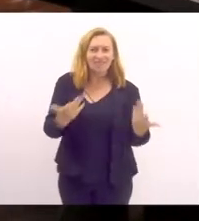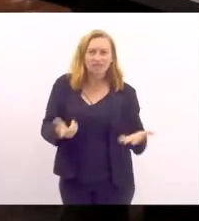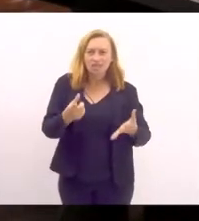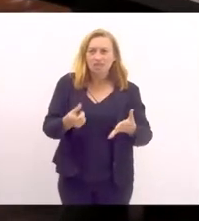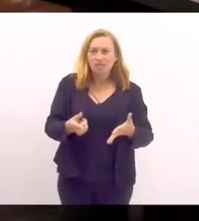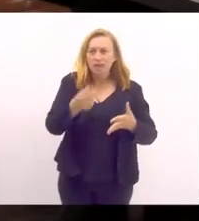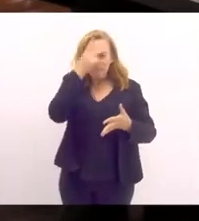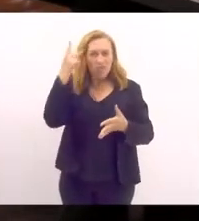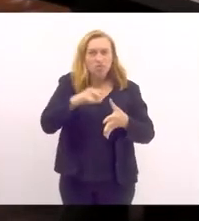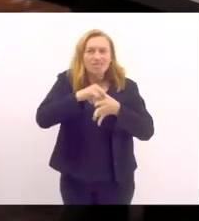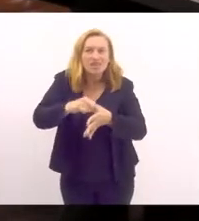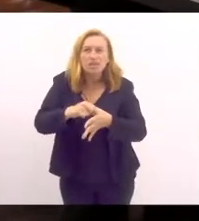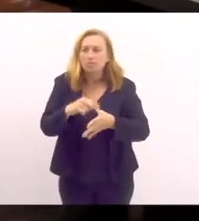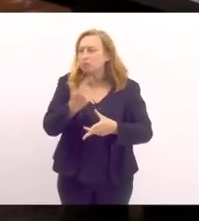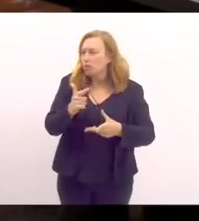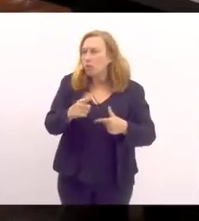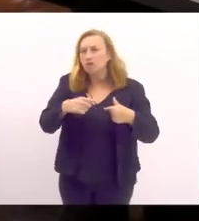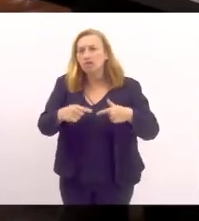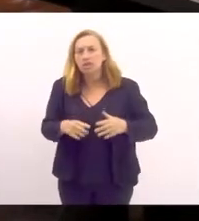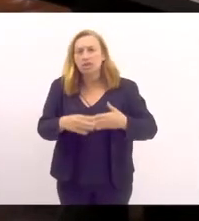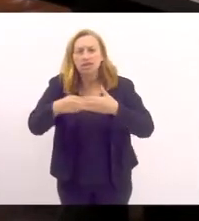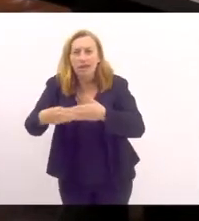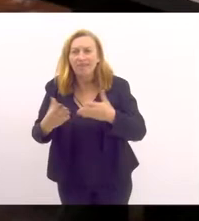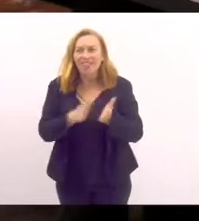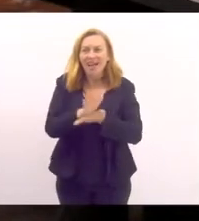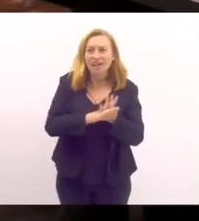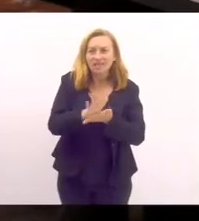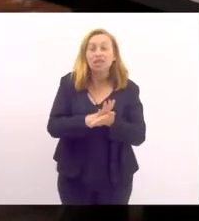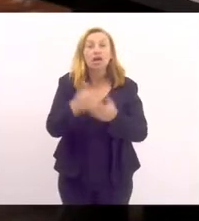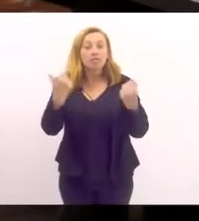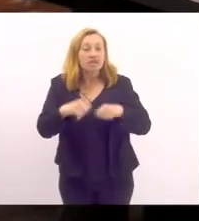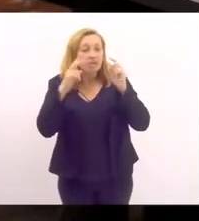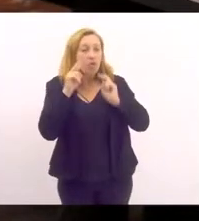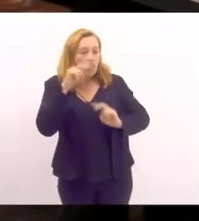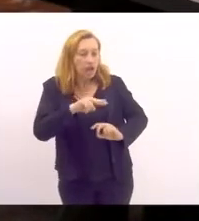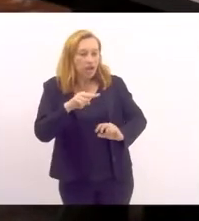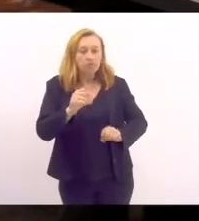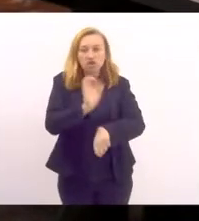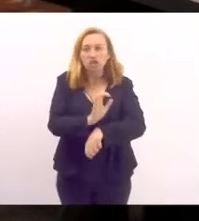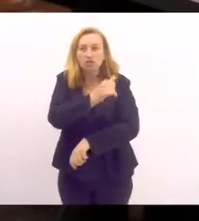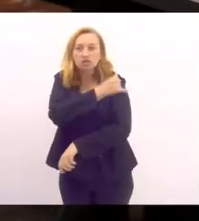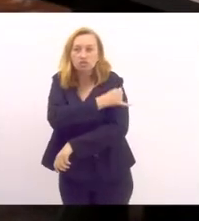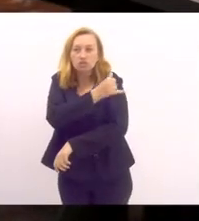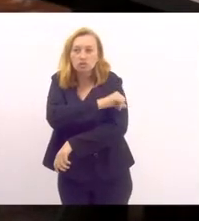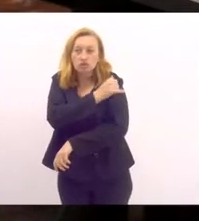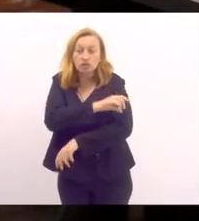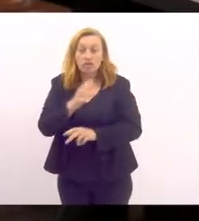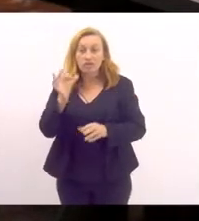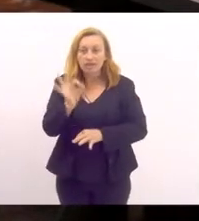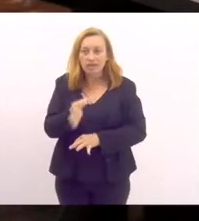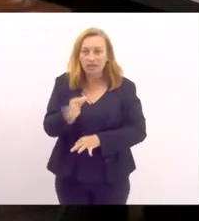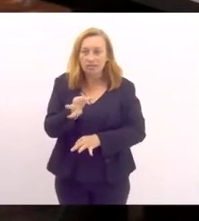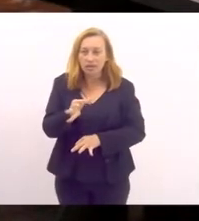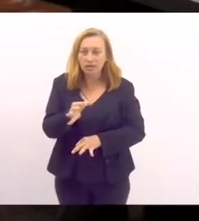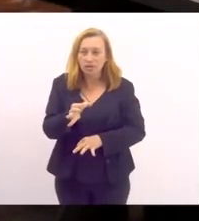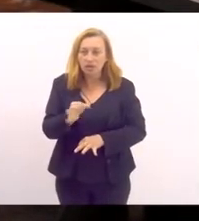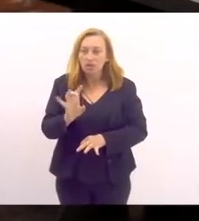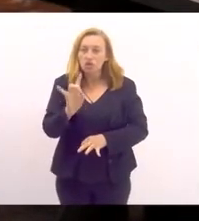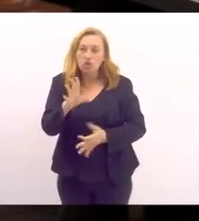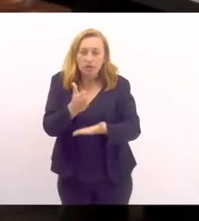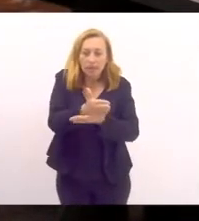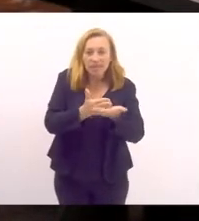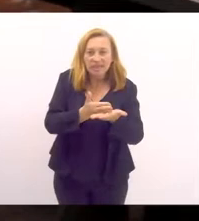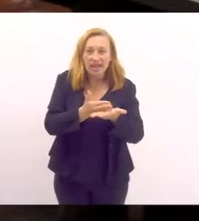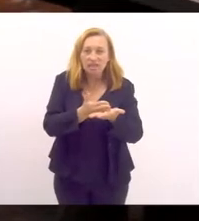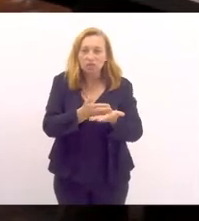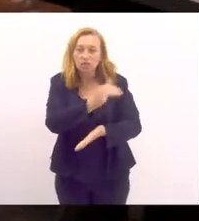esforço é esse, deputado, que a gente possa olhar para o Estado do Rio de Janeiro integralmente e não só uma parte do Estado do